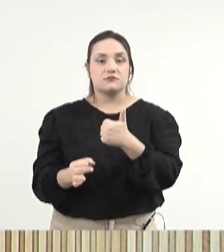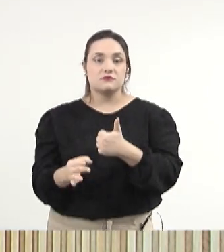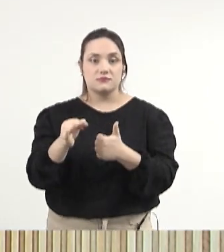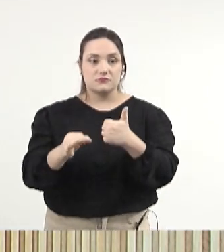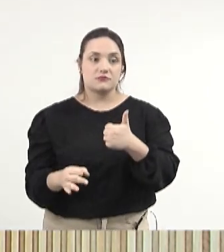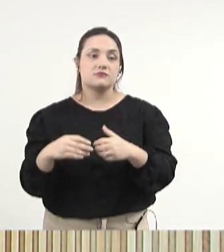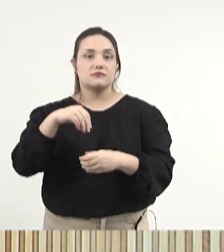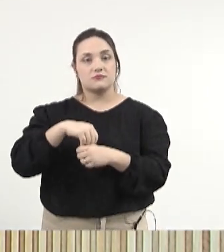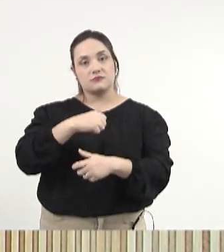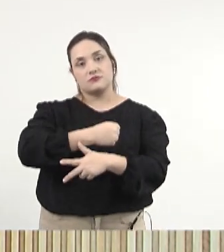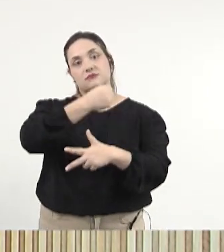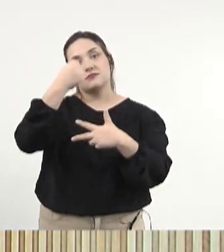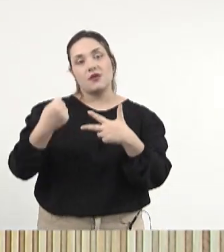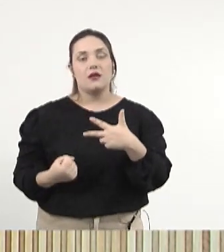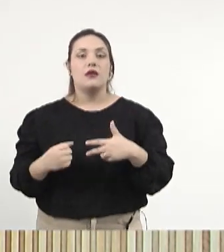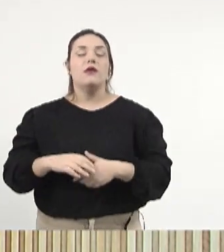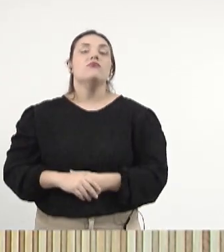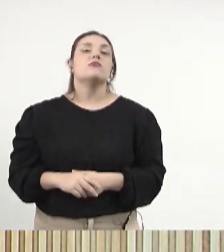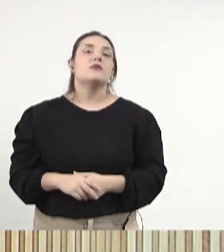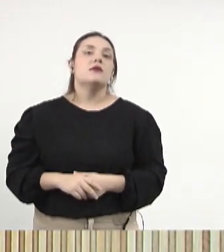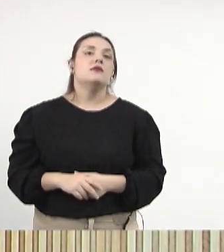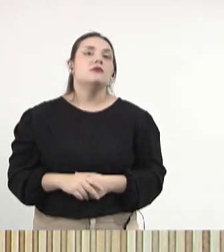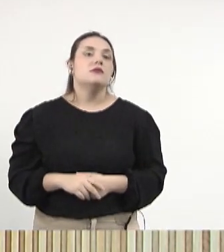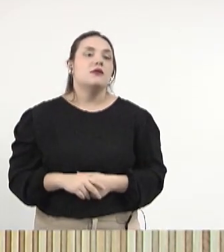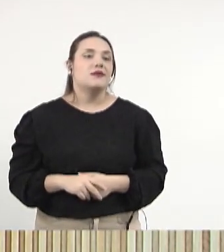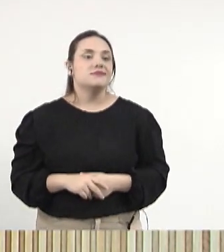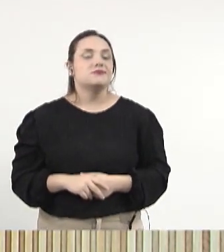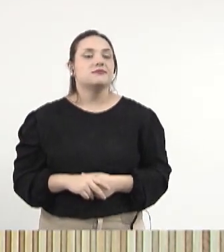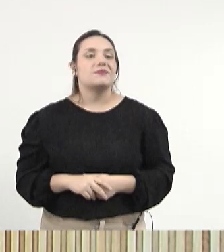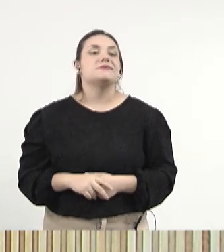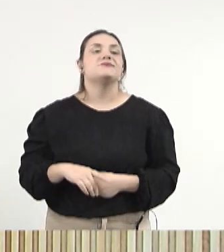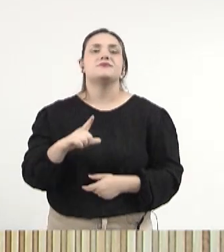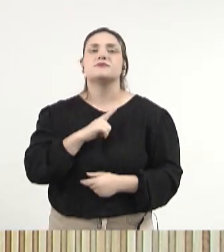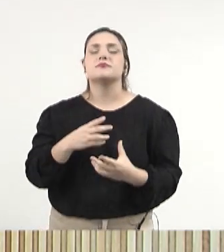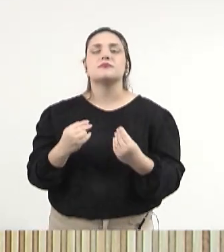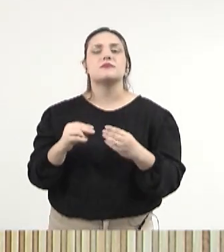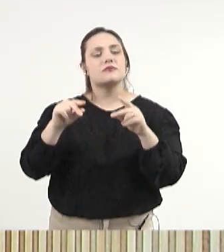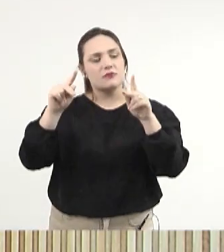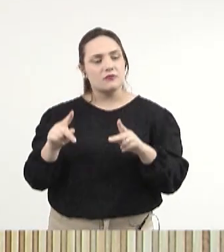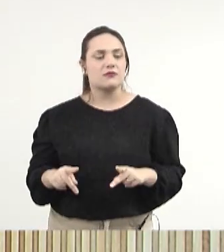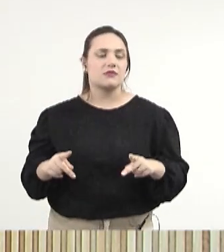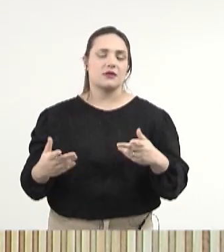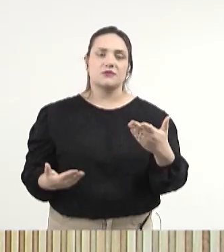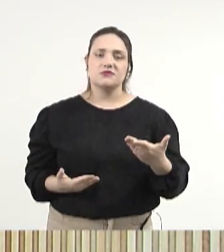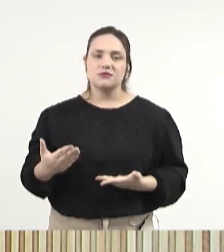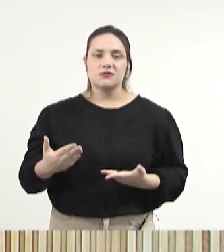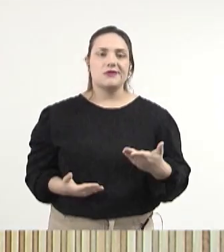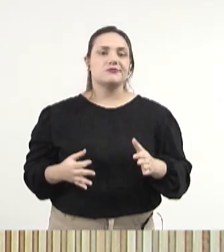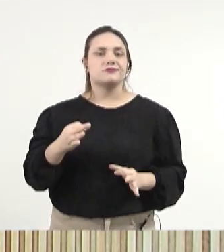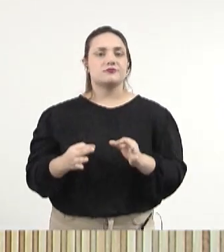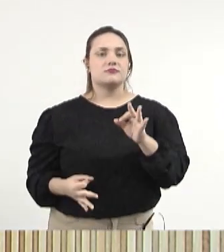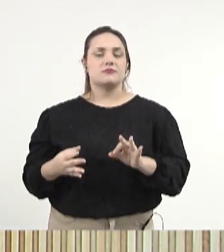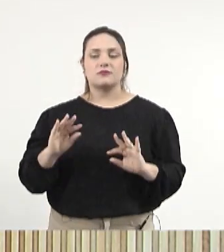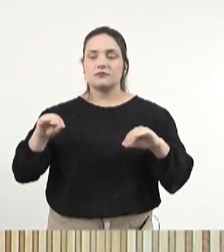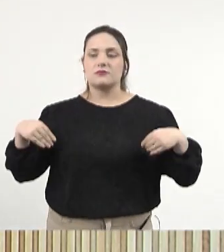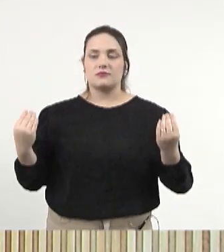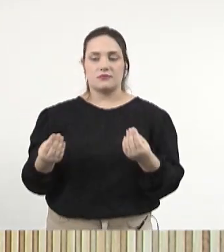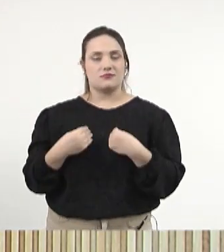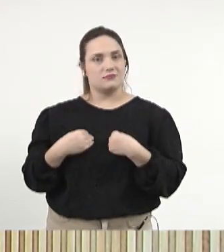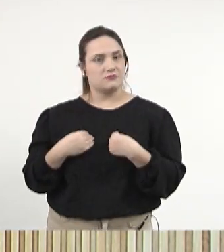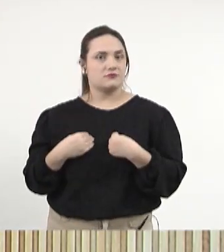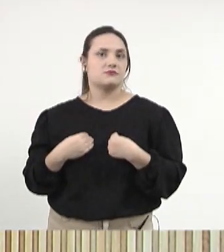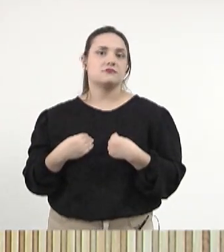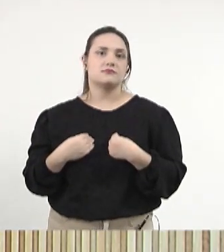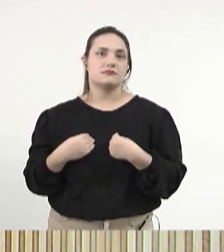aqui no Parque dos Poderes, há uma grande movimentação da população, de servidores, juízes e desembargadores, em